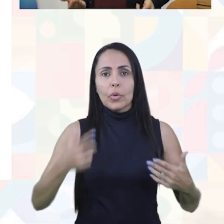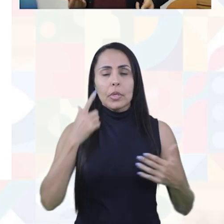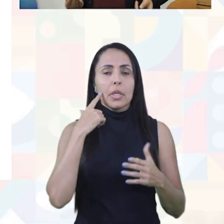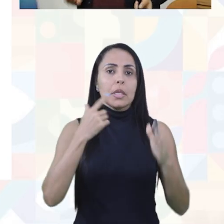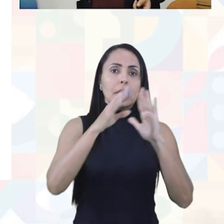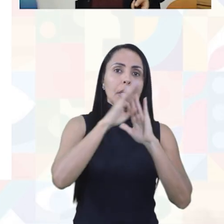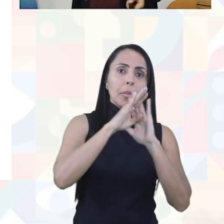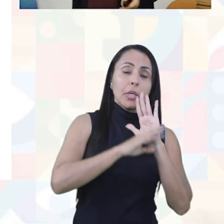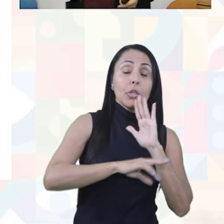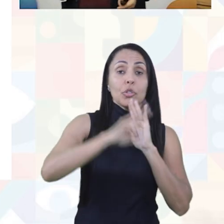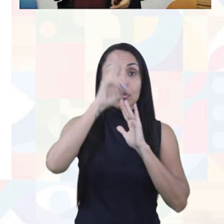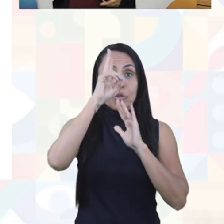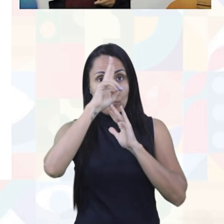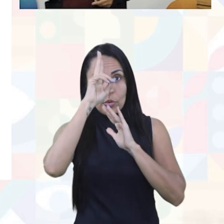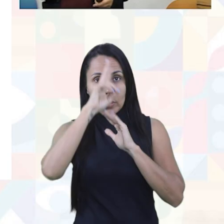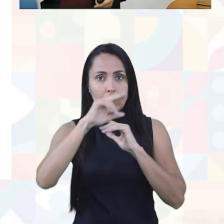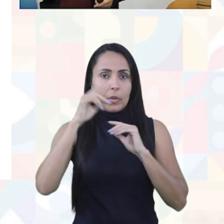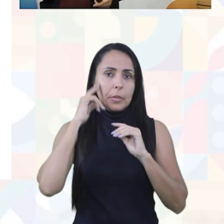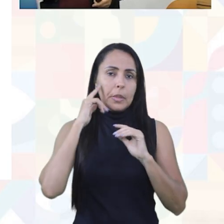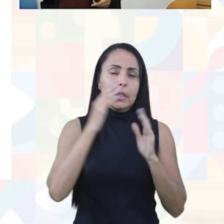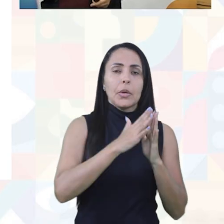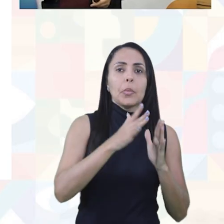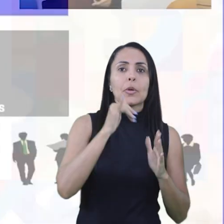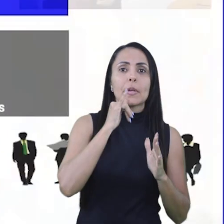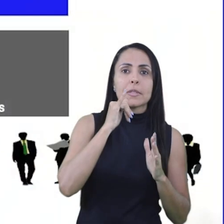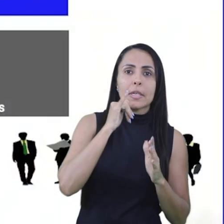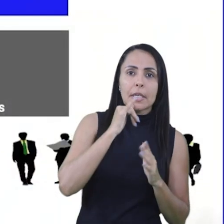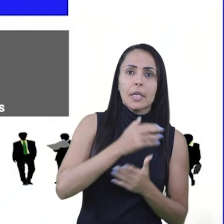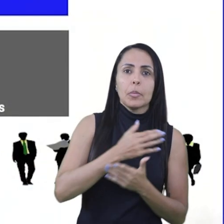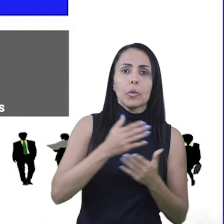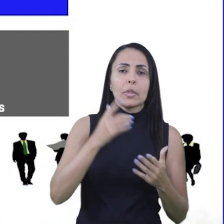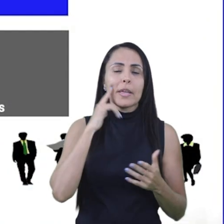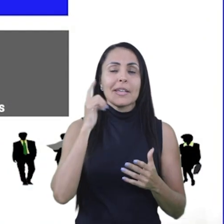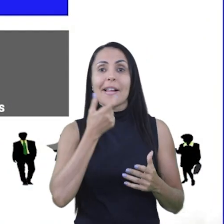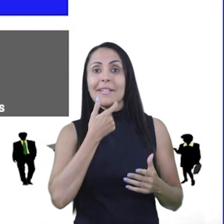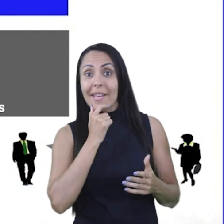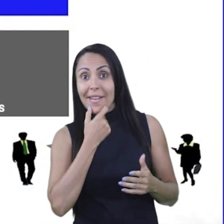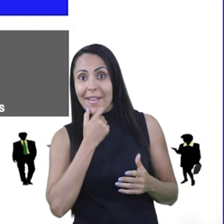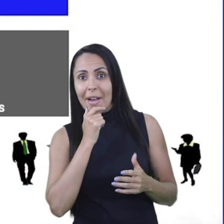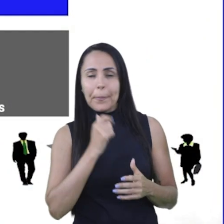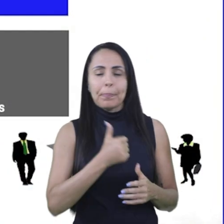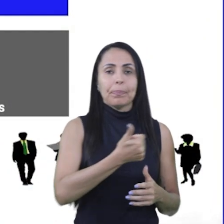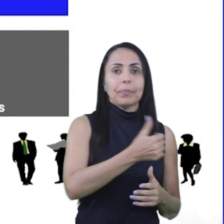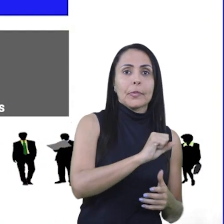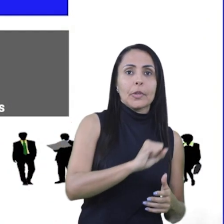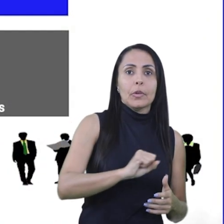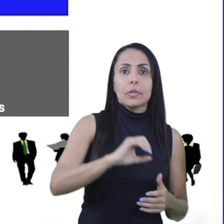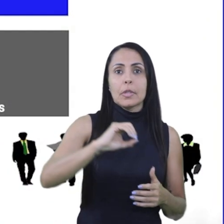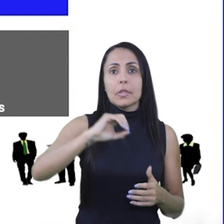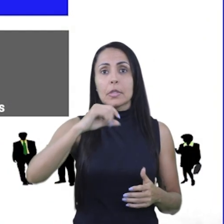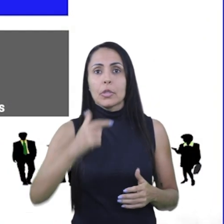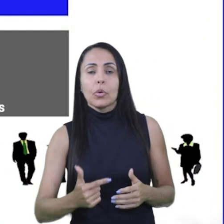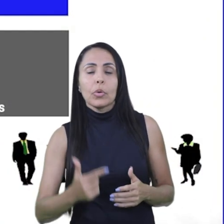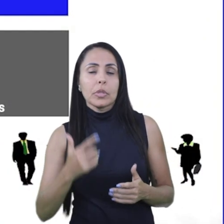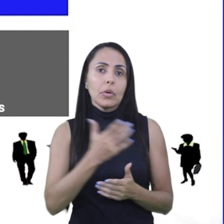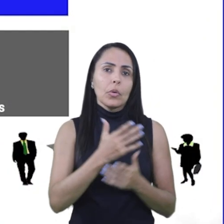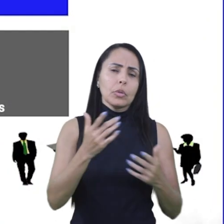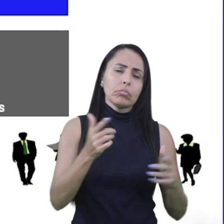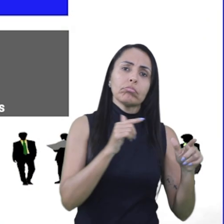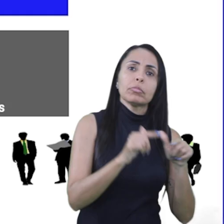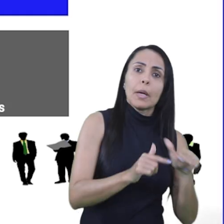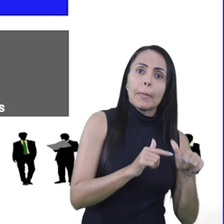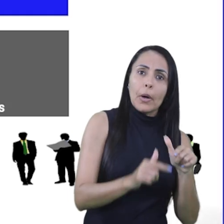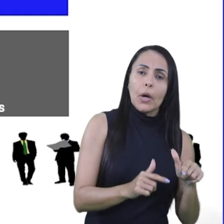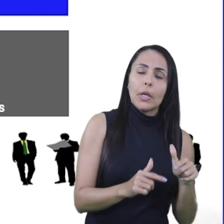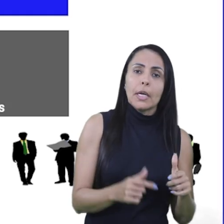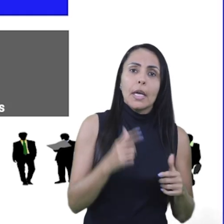fatores históricos, como eu trago aqui, por exemplo, o destaque da Inglaterra em 1802, aonde a jornada de trabalho ela